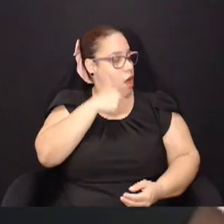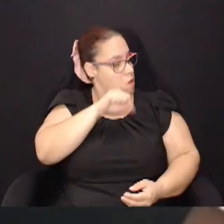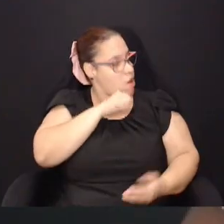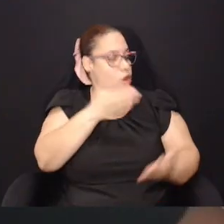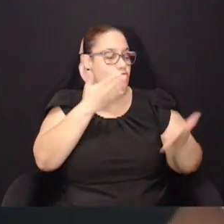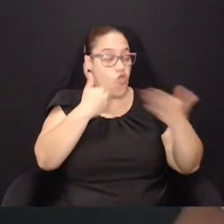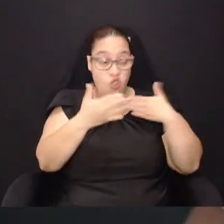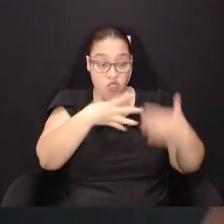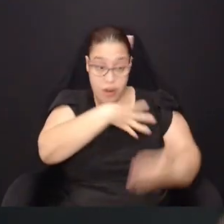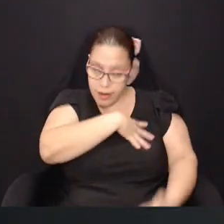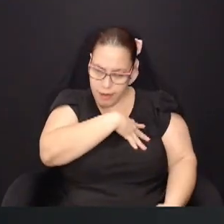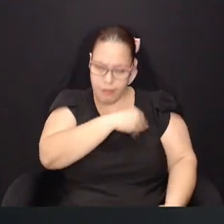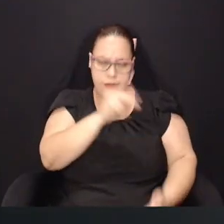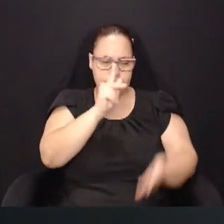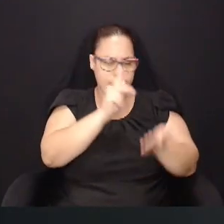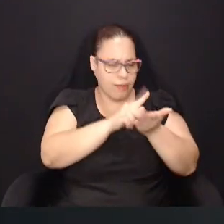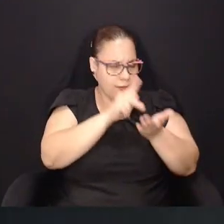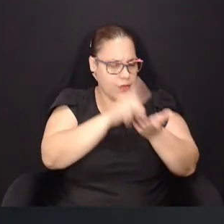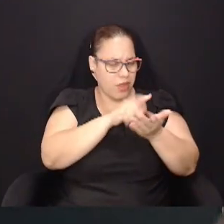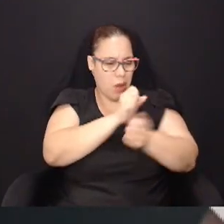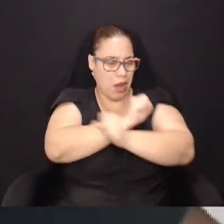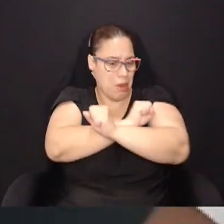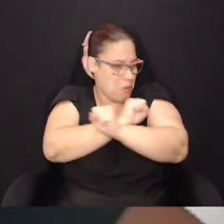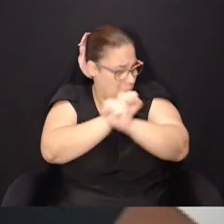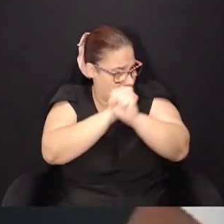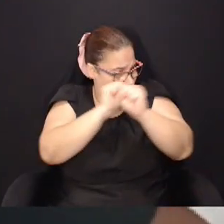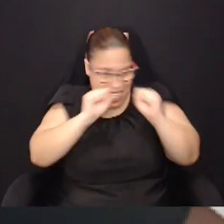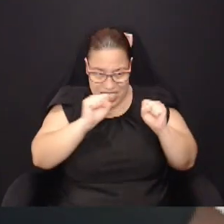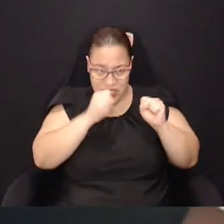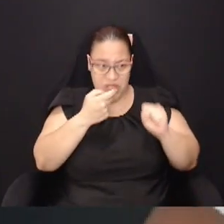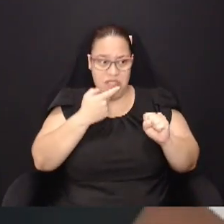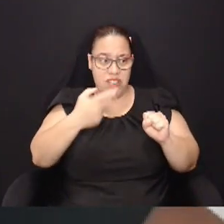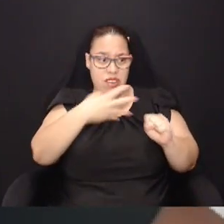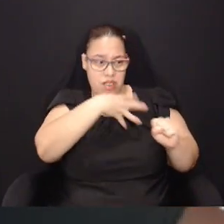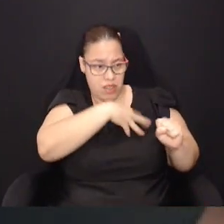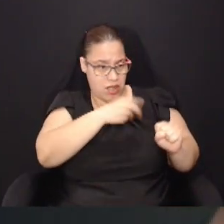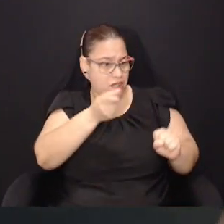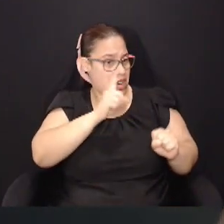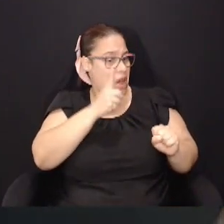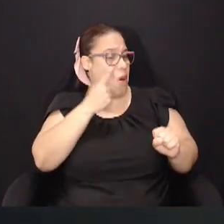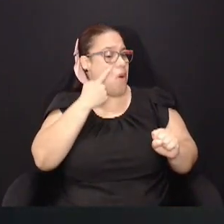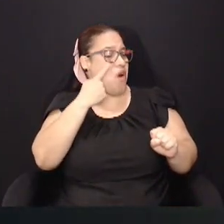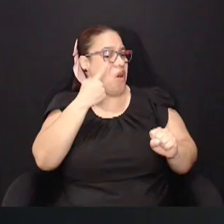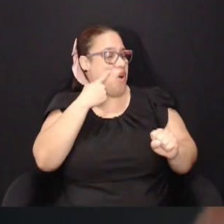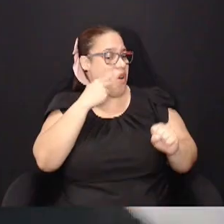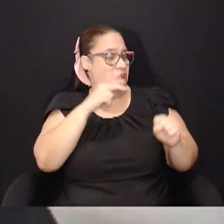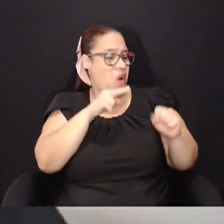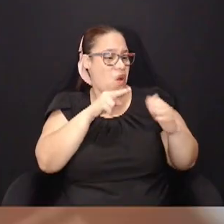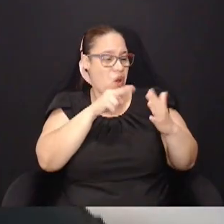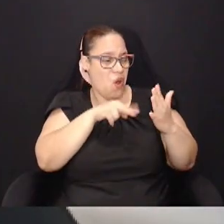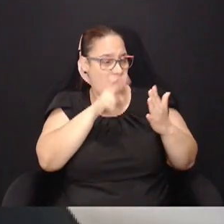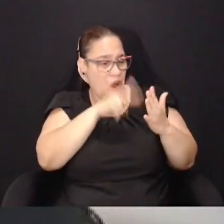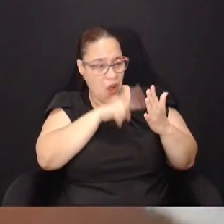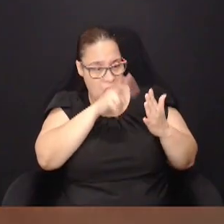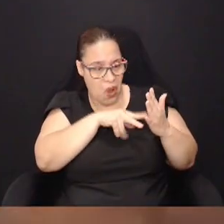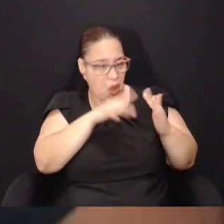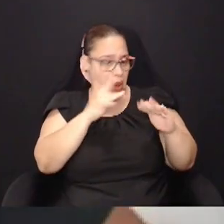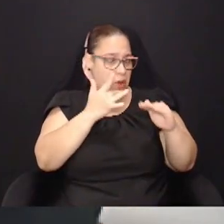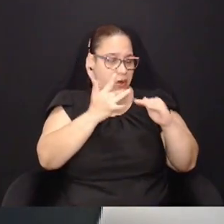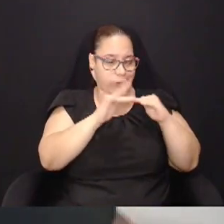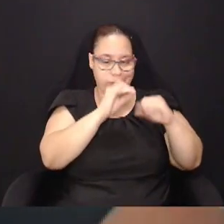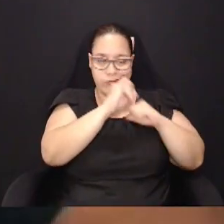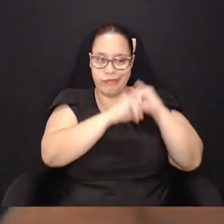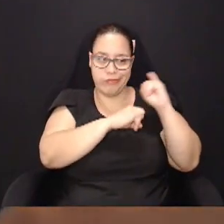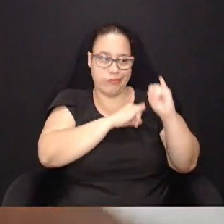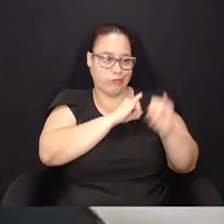é quase impossível você falar para o seu filho assim, olha, não olhe isso, não olhe aquilo, porque a internet